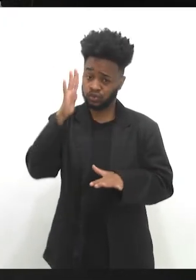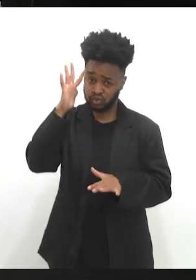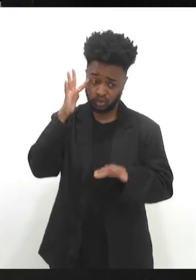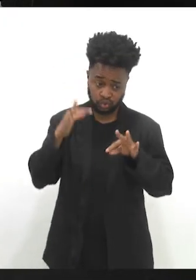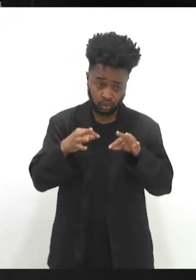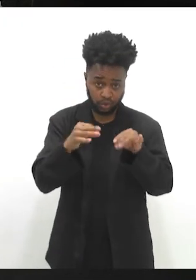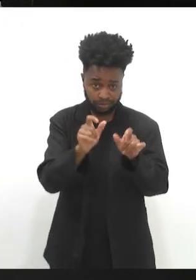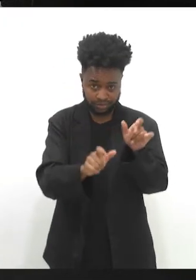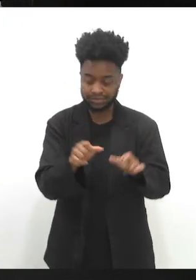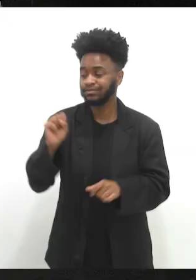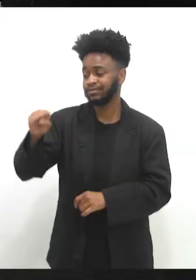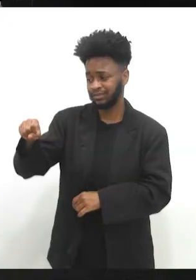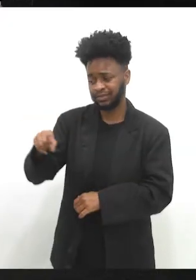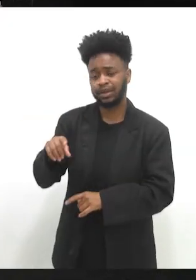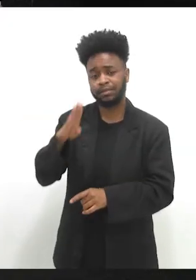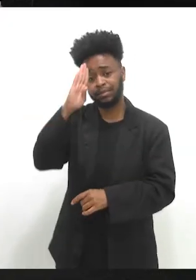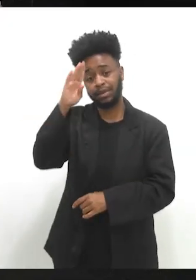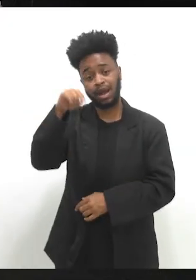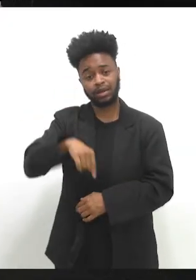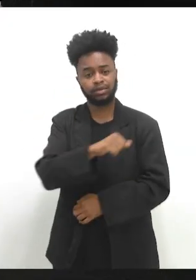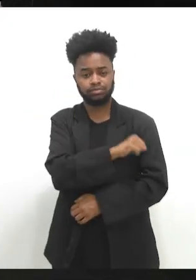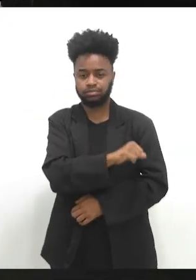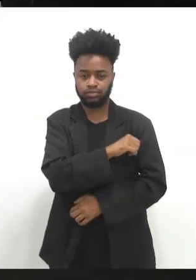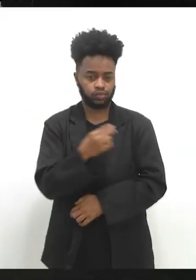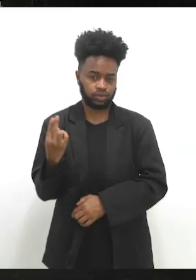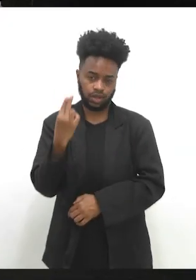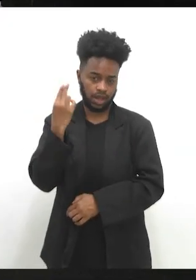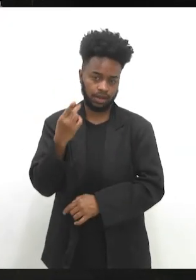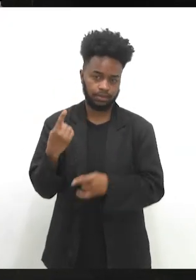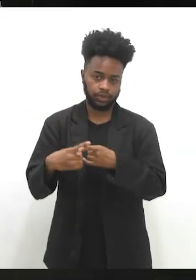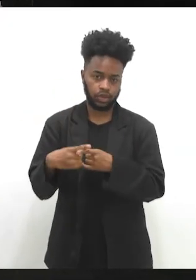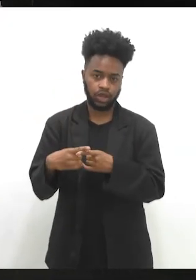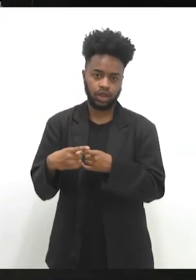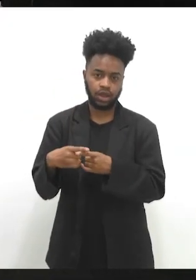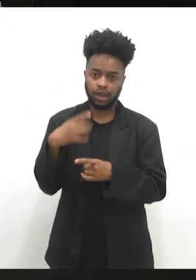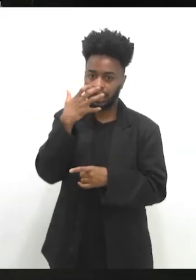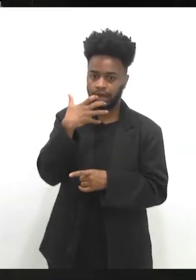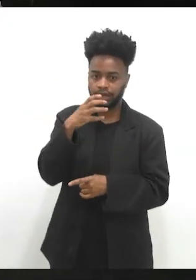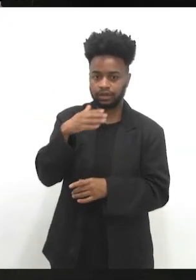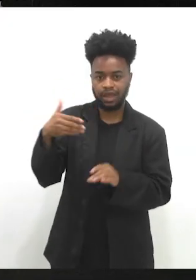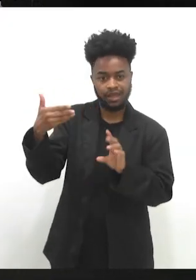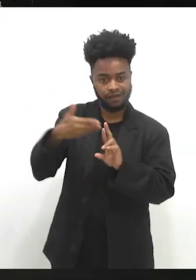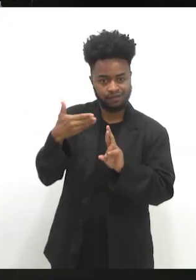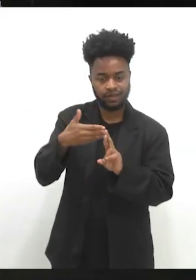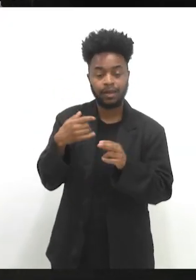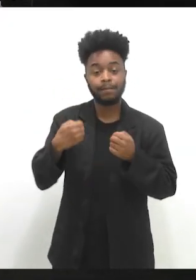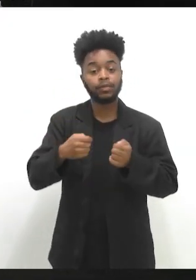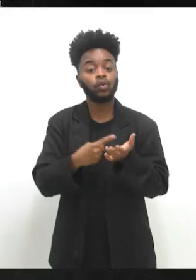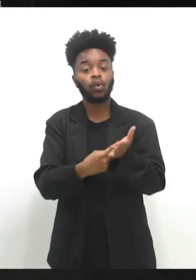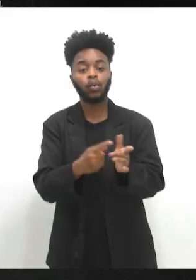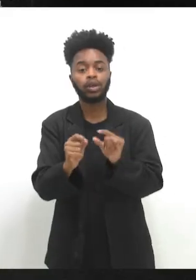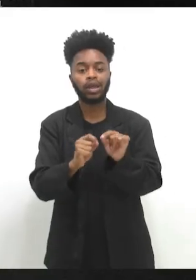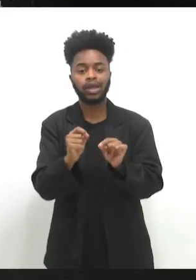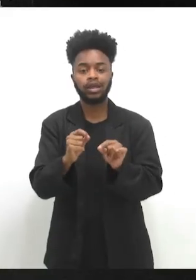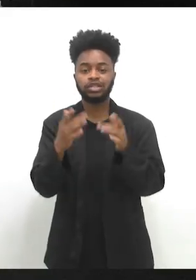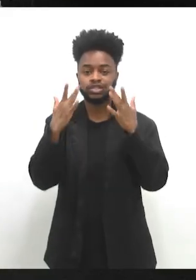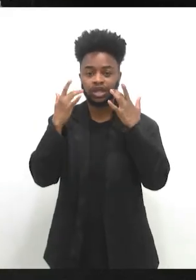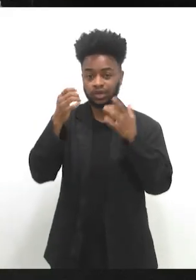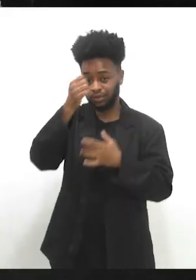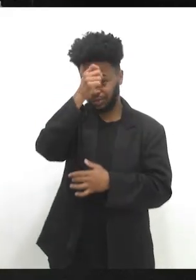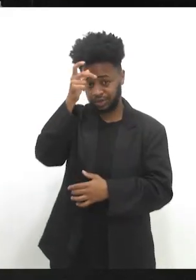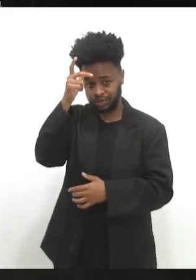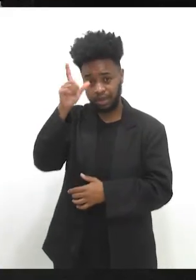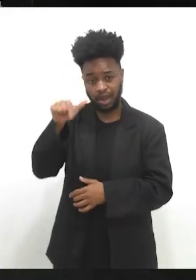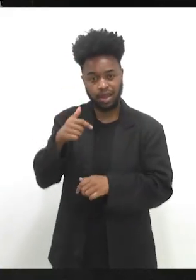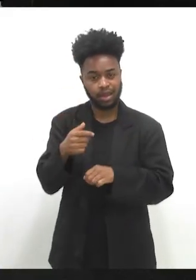todo maestro. Com certeza. Mas aqui no Rio de Janeiro, assim, não tem como. É um coro de referência. E a gente precisa combinar que o Teatro Municipal é a joia da coroa,